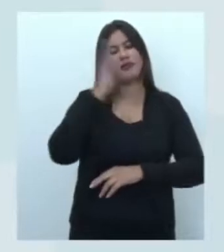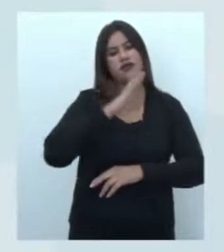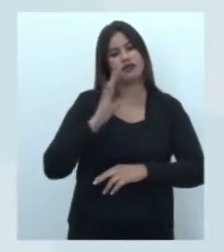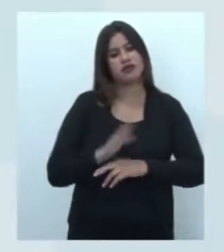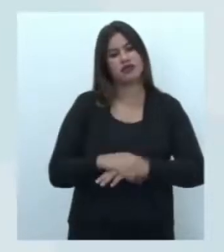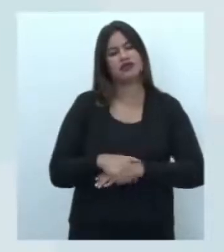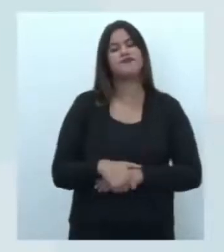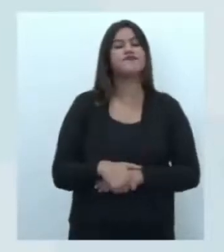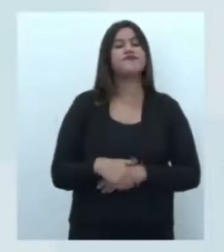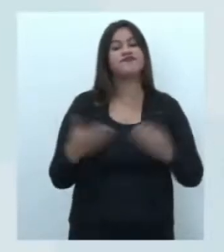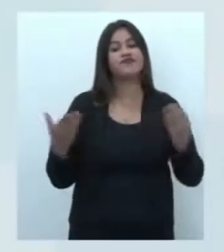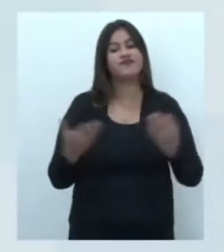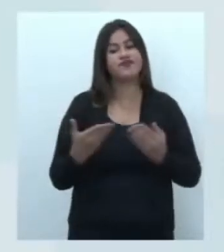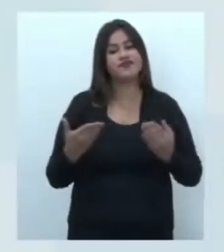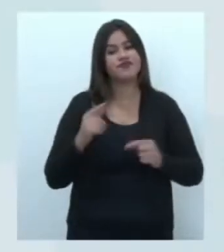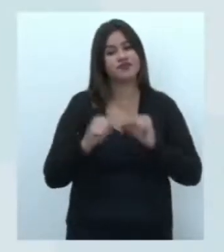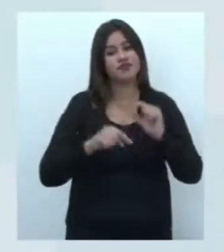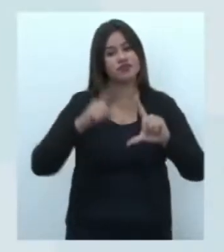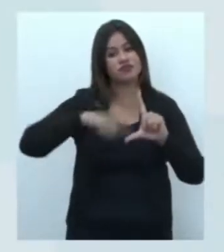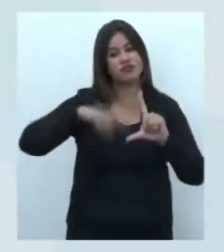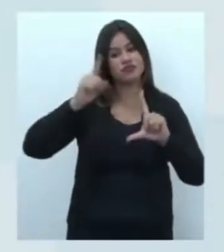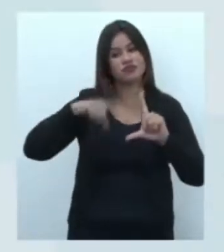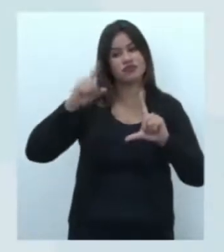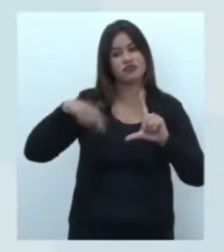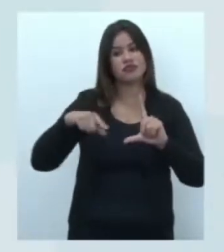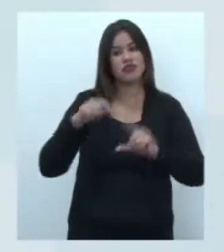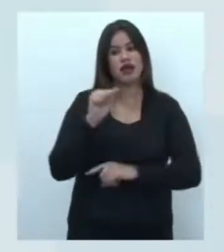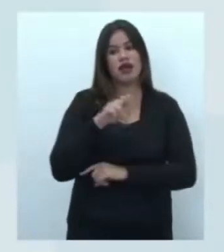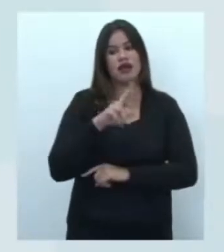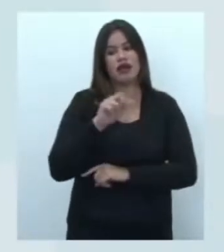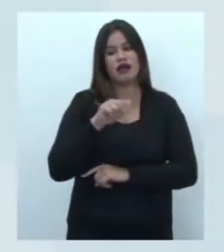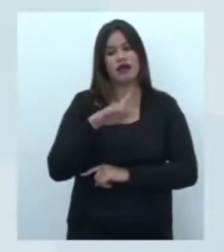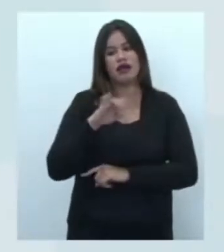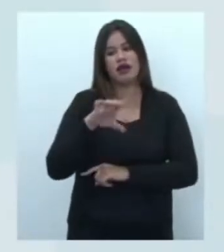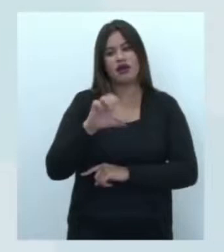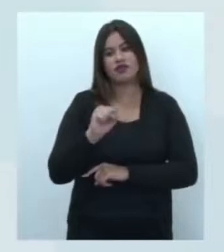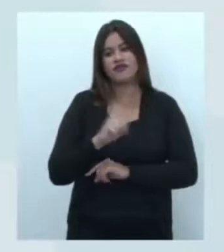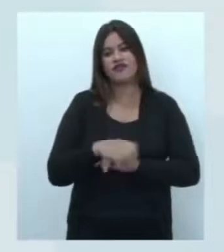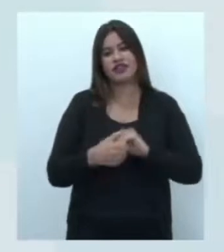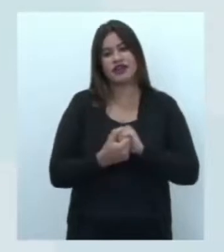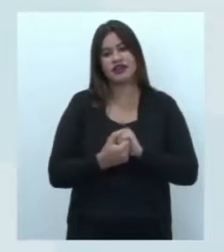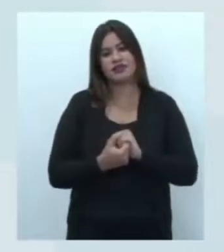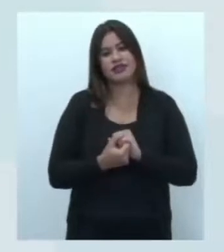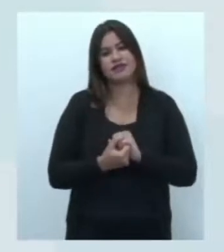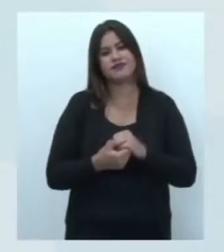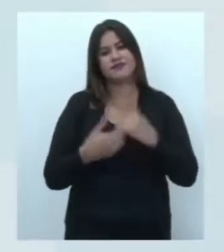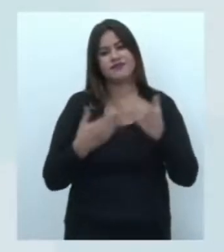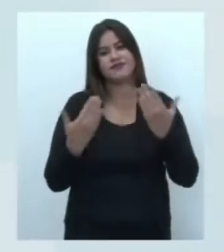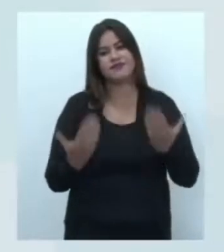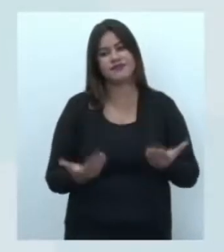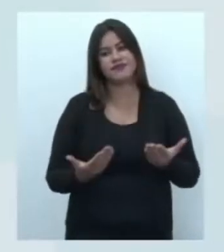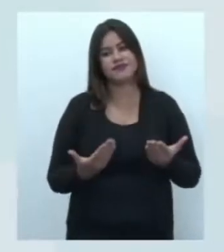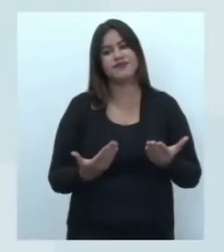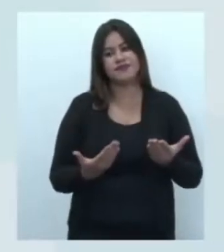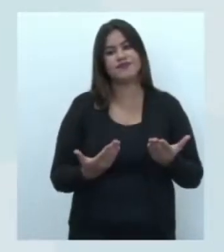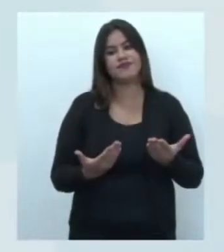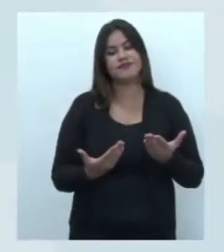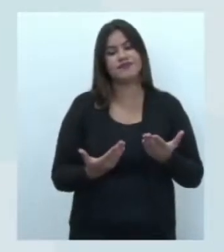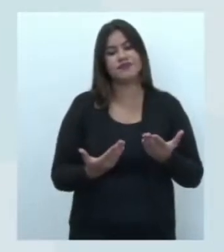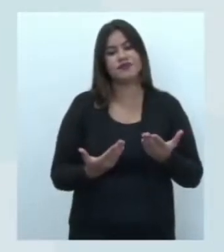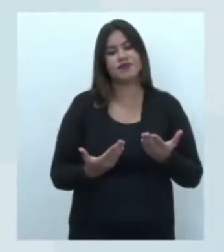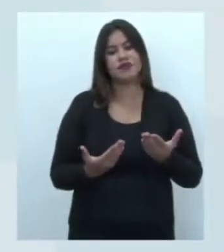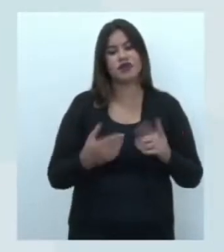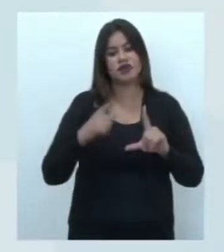agora a gente traz para vocês informações sobre os árabes. Em vez de uma imagem, de uma fotografia, a nossa opção foi por